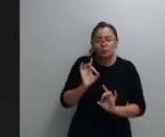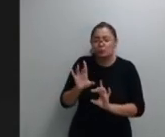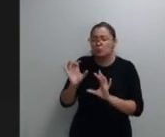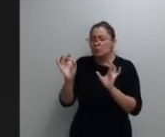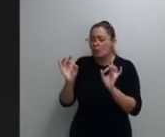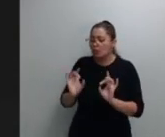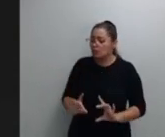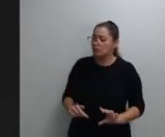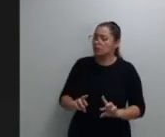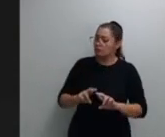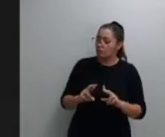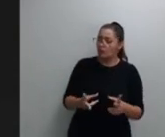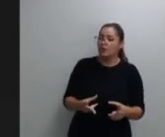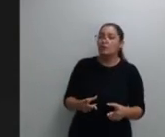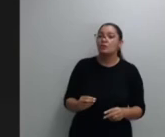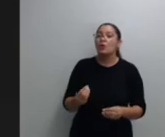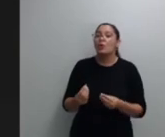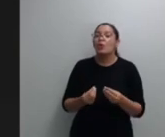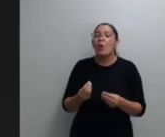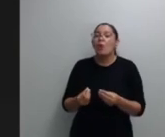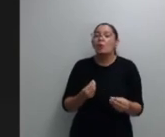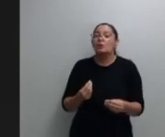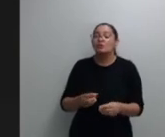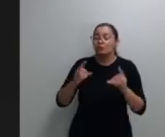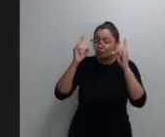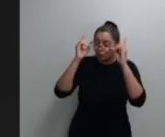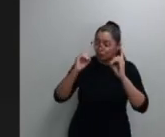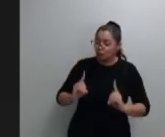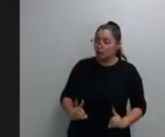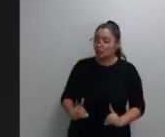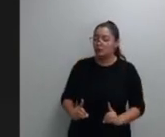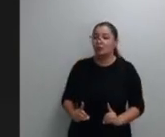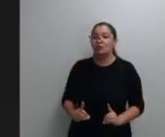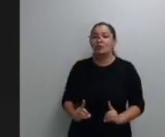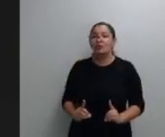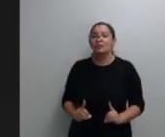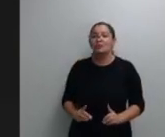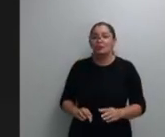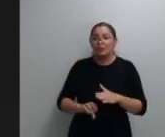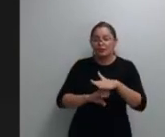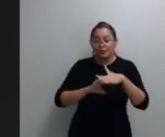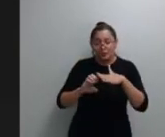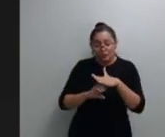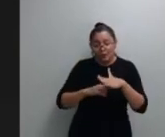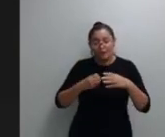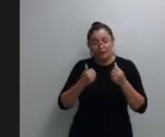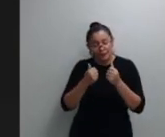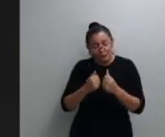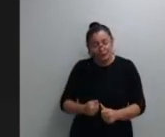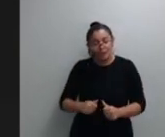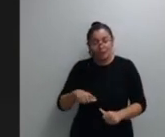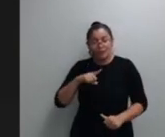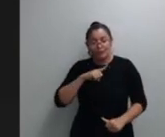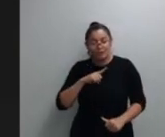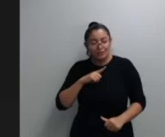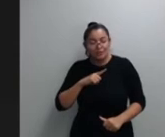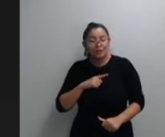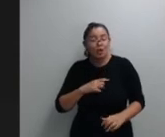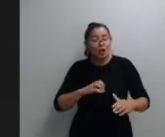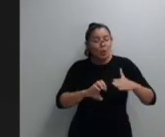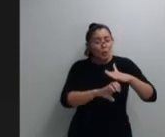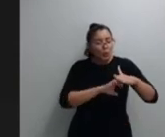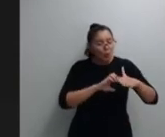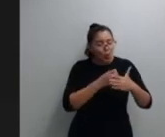qual o objetivo específico do direito concorrencial garantia da concorrência dessa maneira deve-se verificar quais são